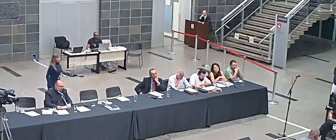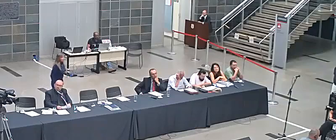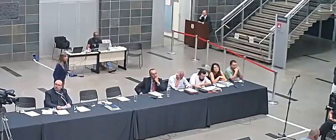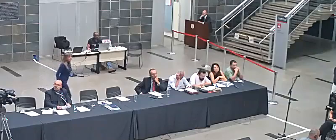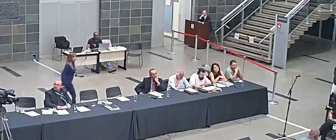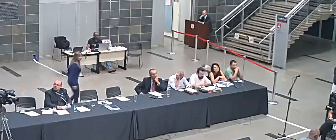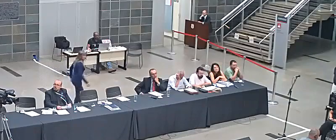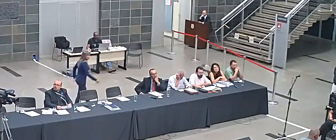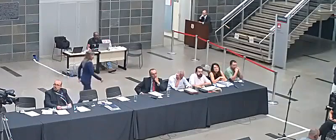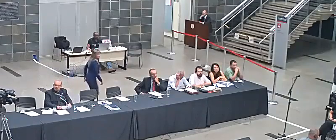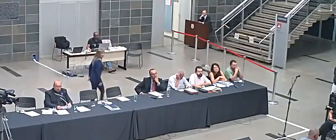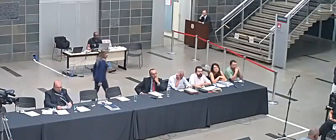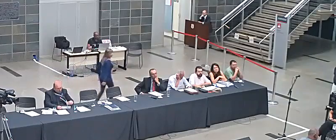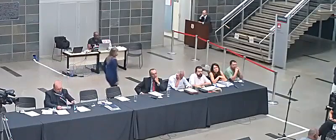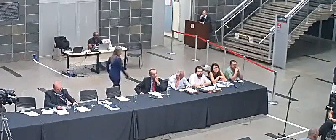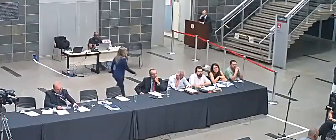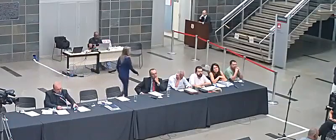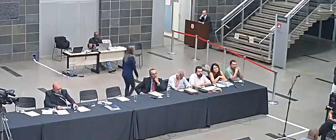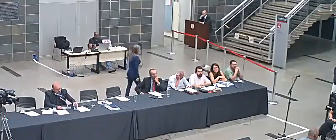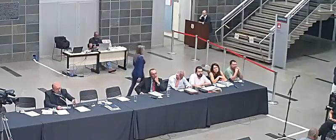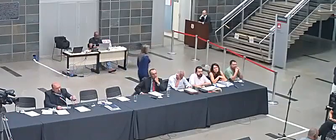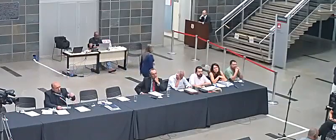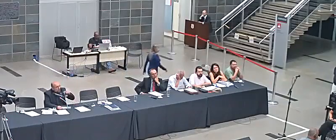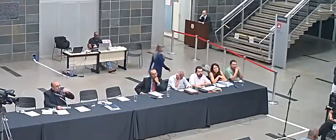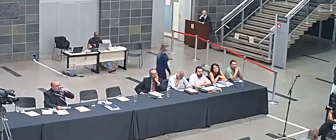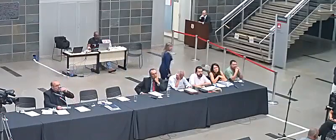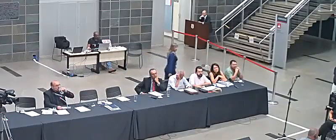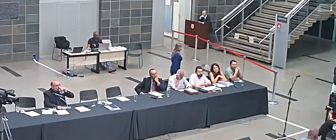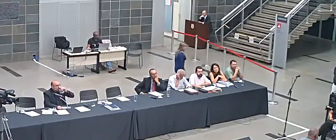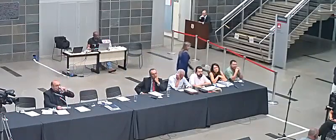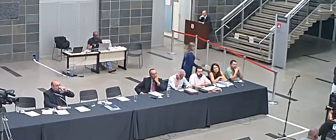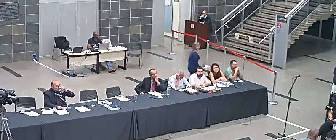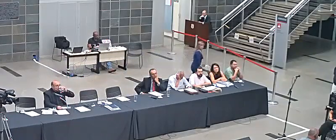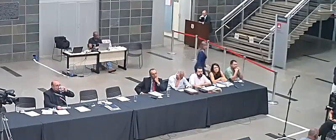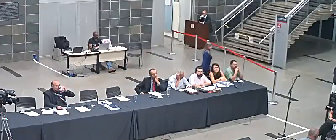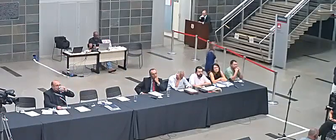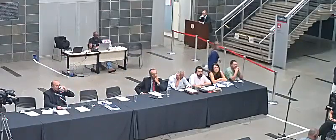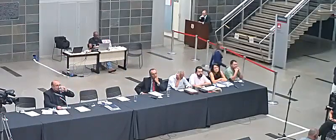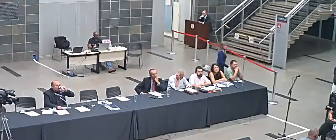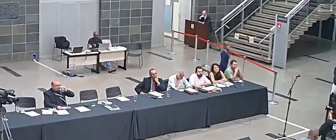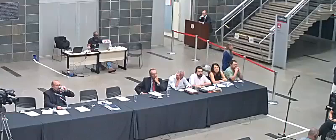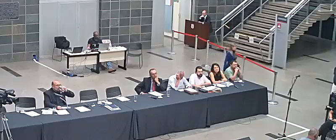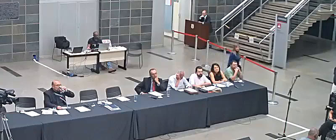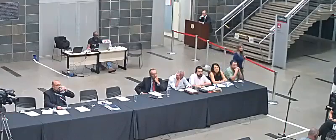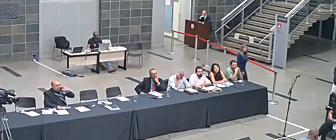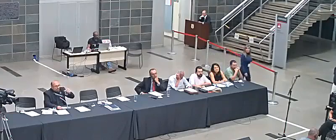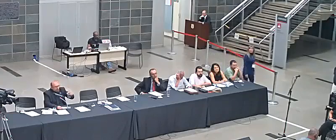ônibus tem ser todo adaptado por viagem em Estadual essa decisão foi 2014